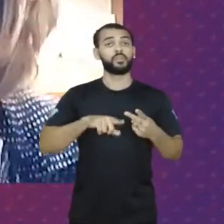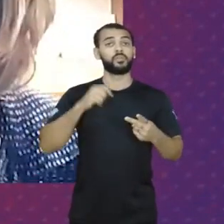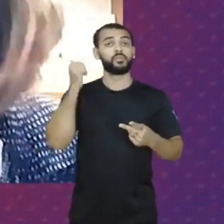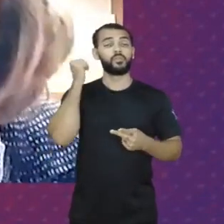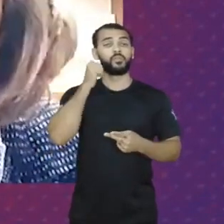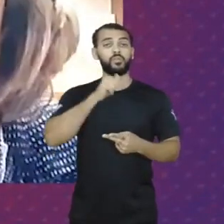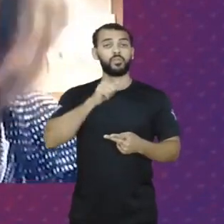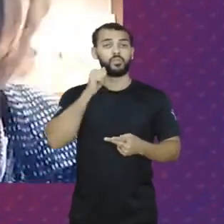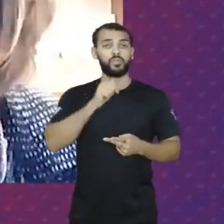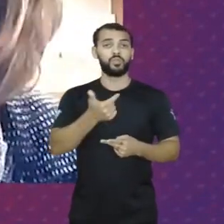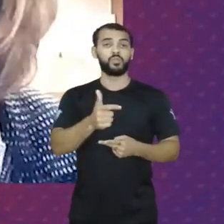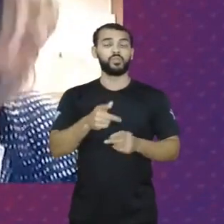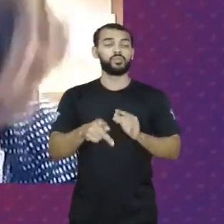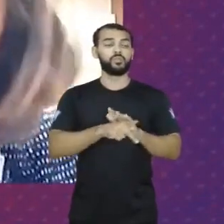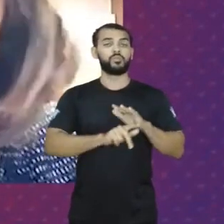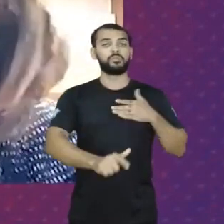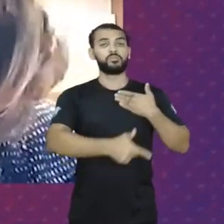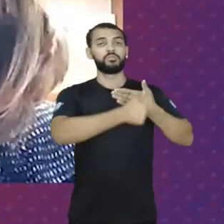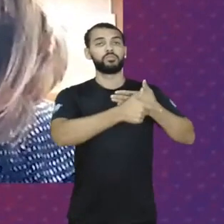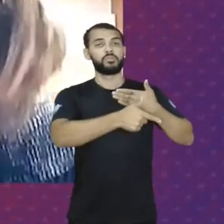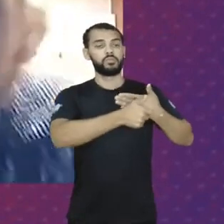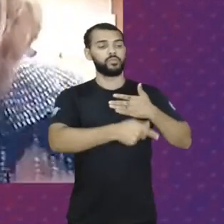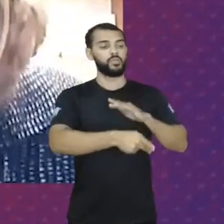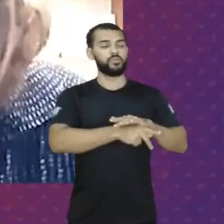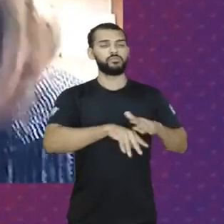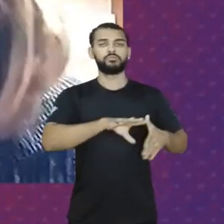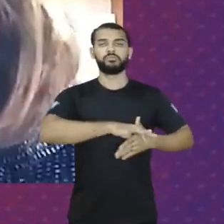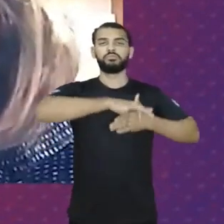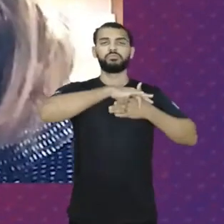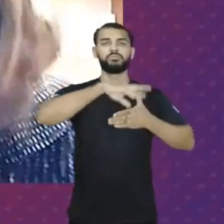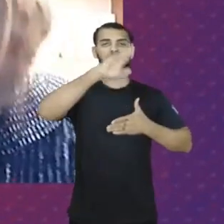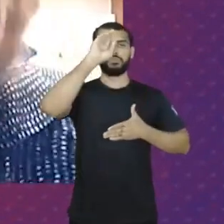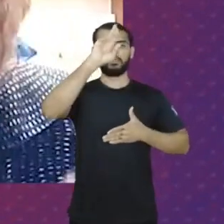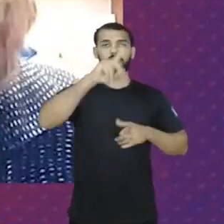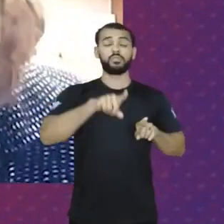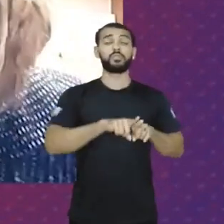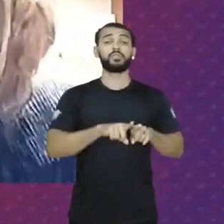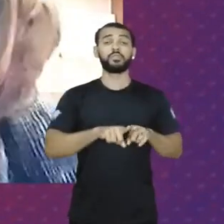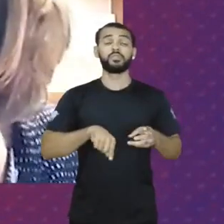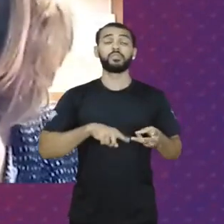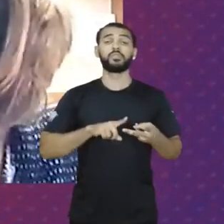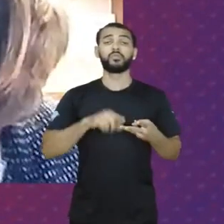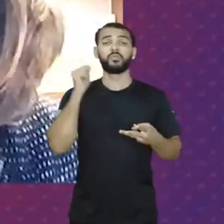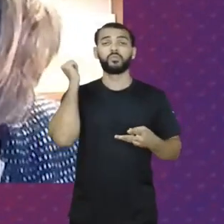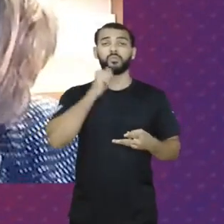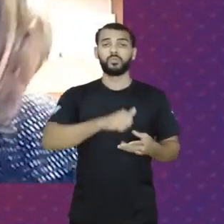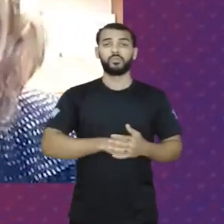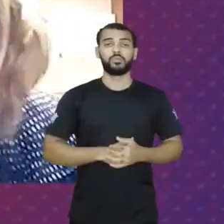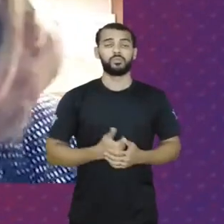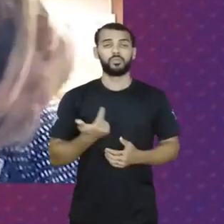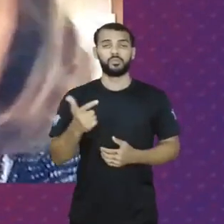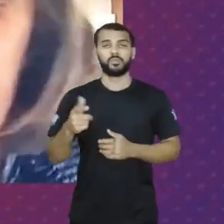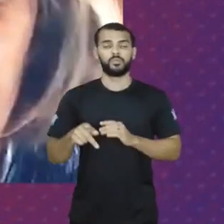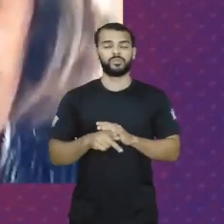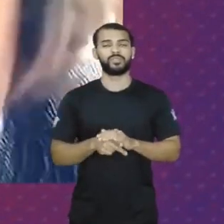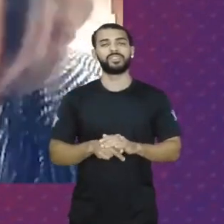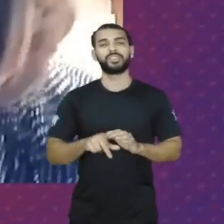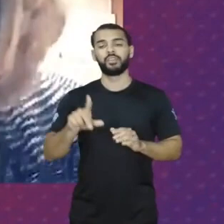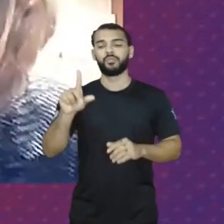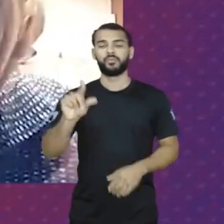mulheres em cargos de primeira chefia, nas mulheres terem os menores